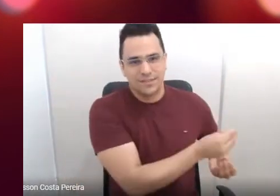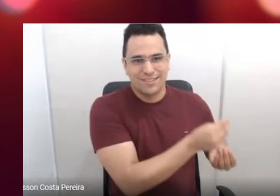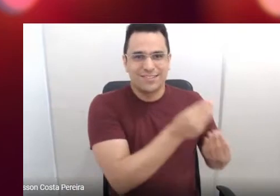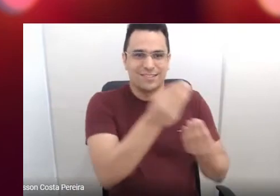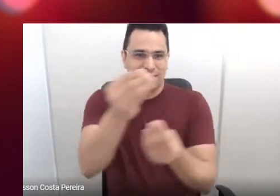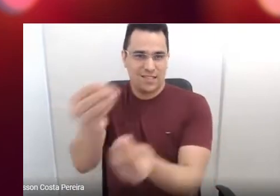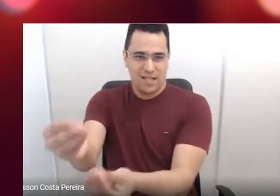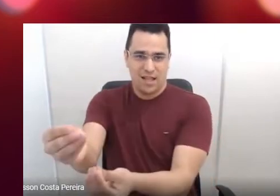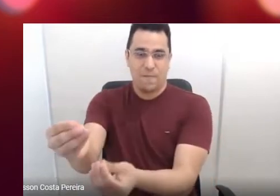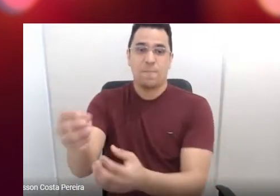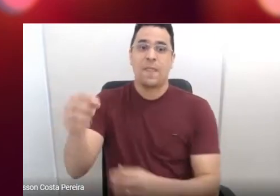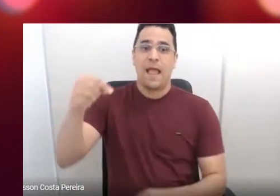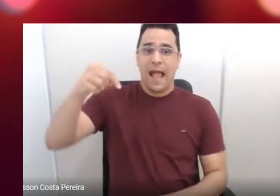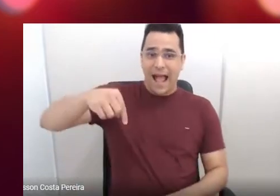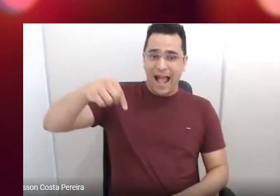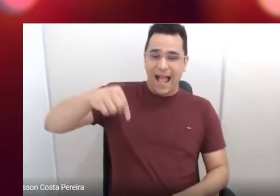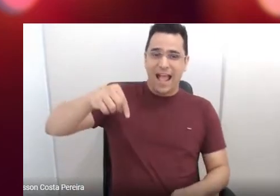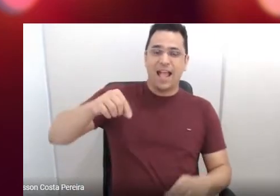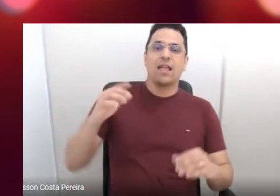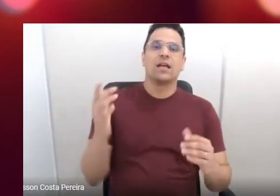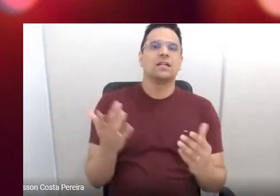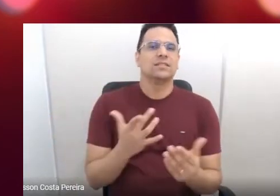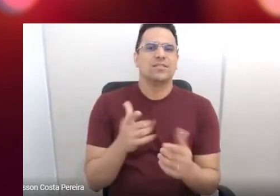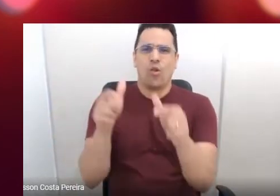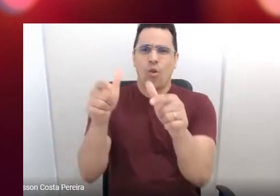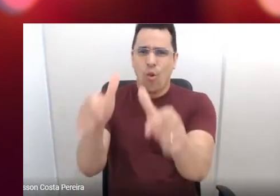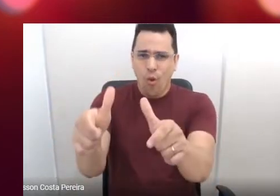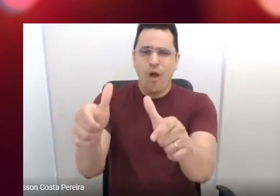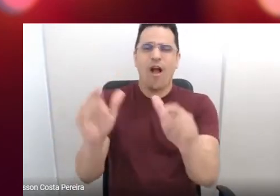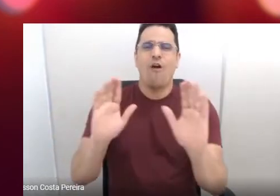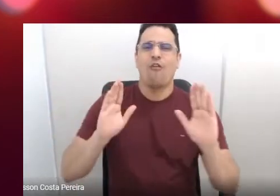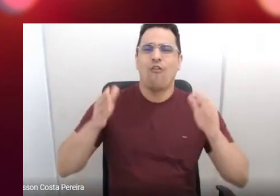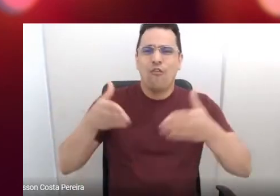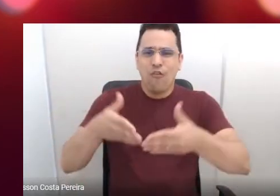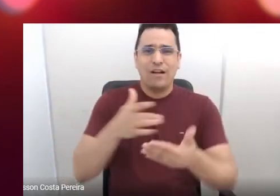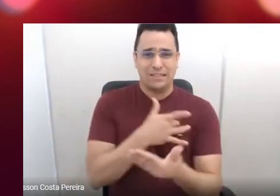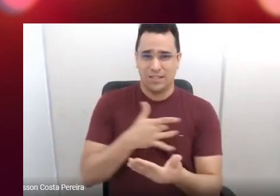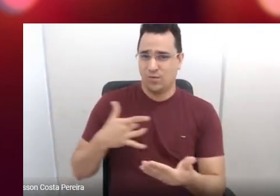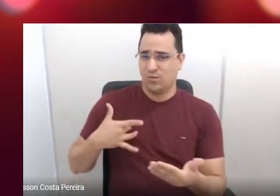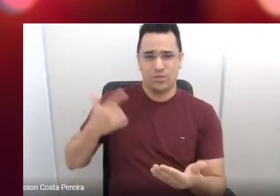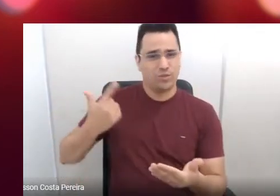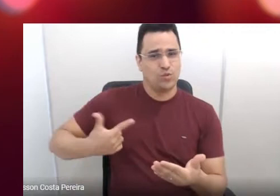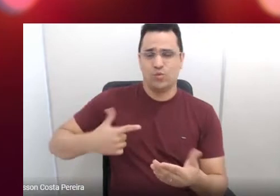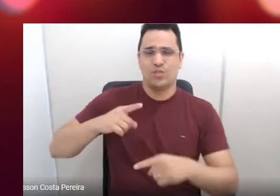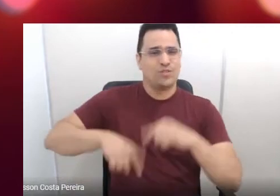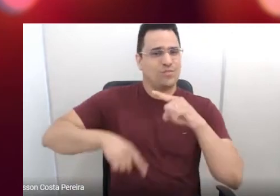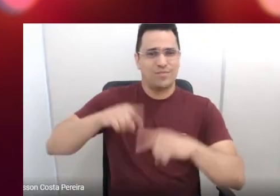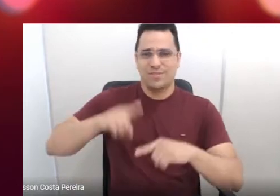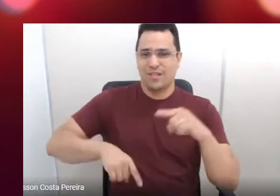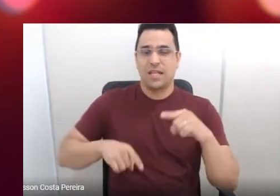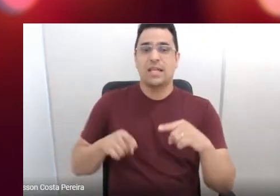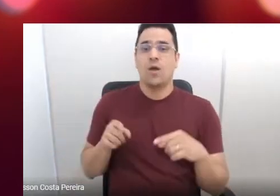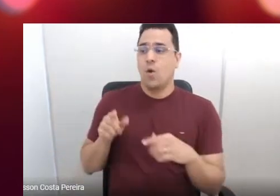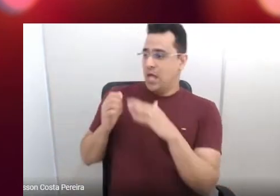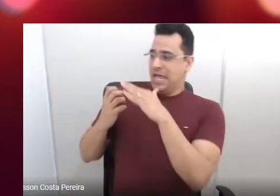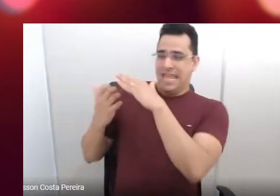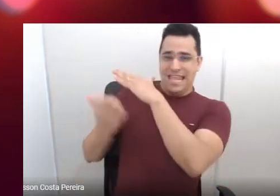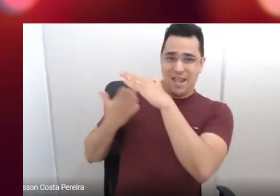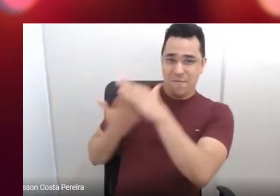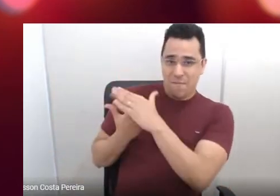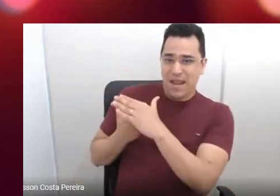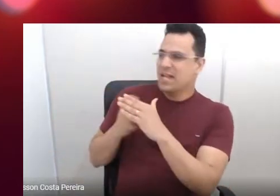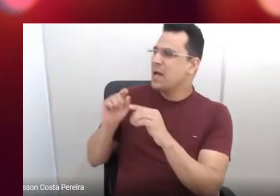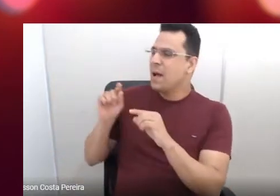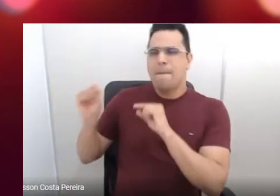comunidade da saúde, eles não tinham esse material e tudo foi feito através de doação das